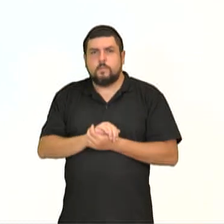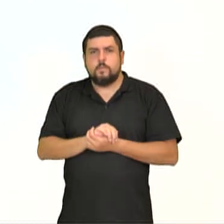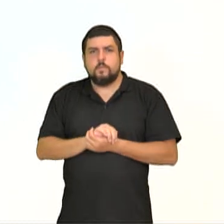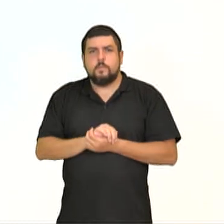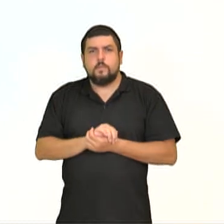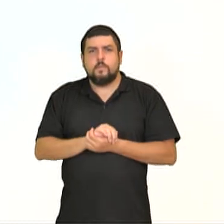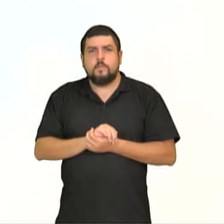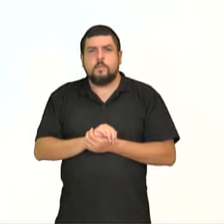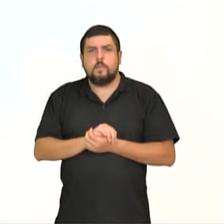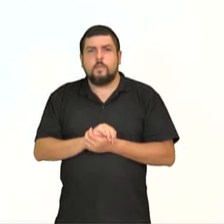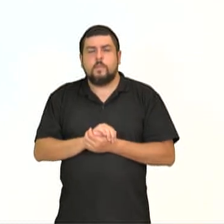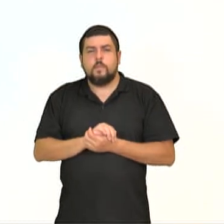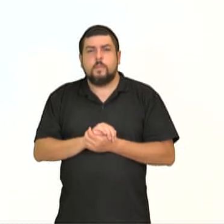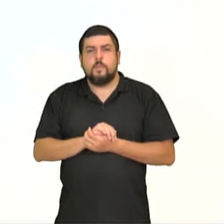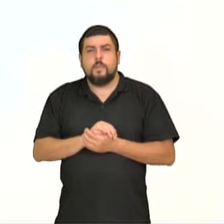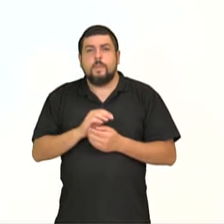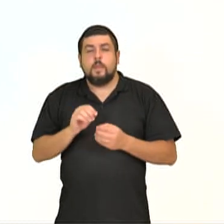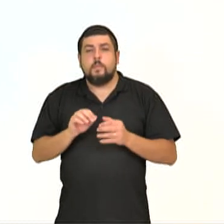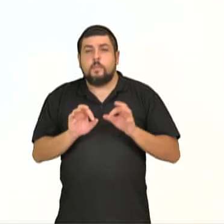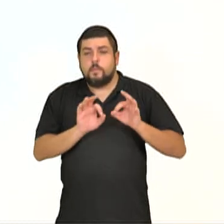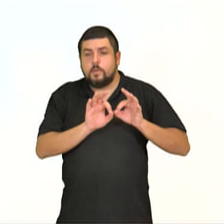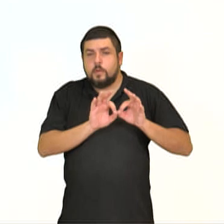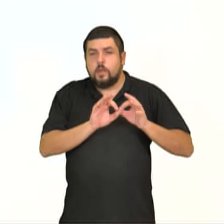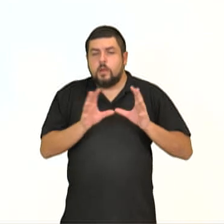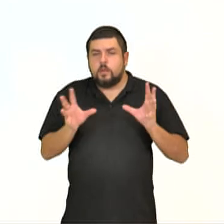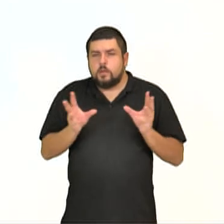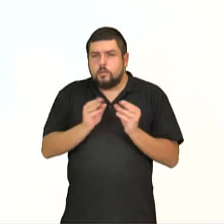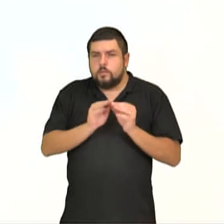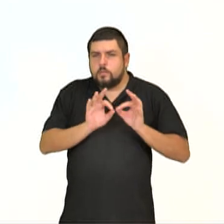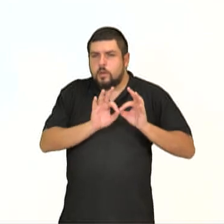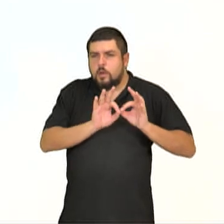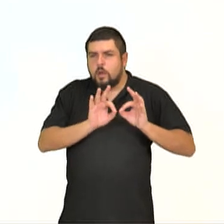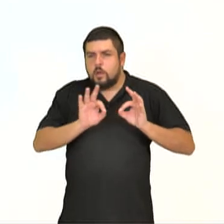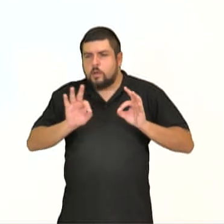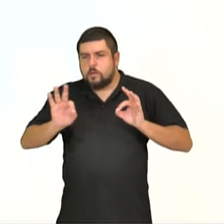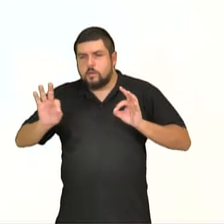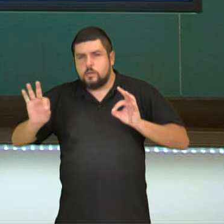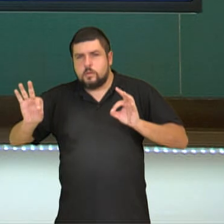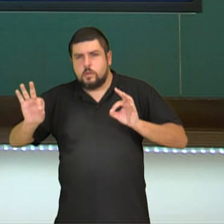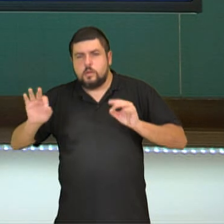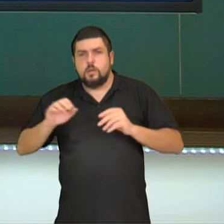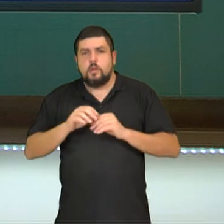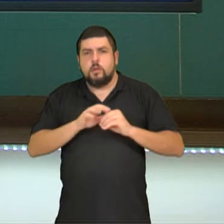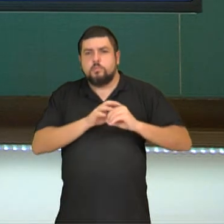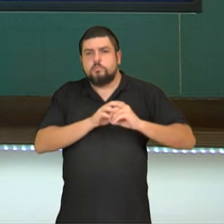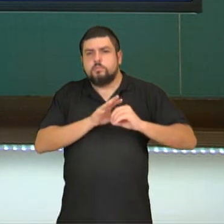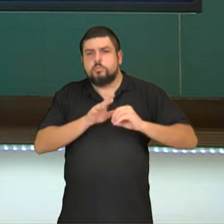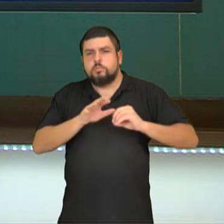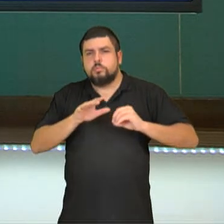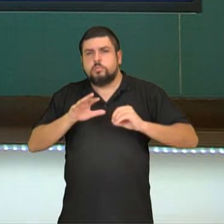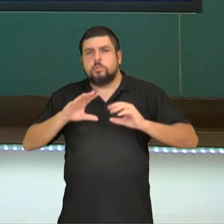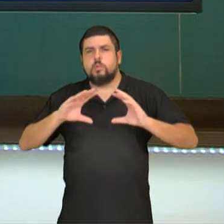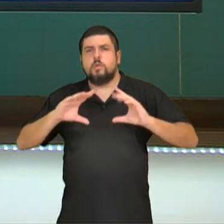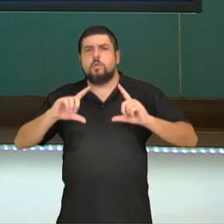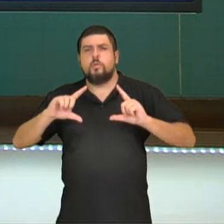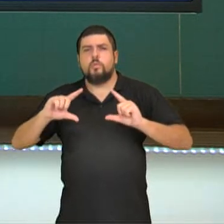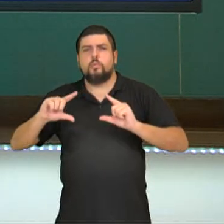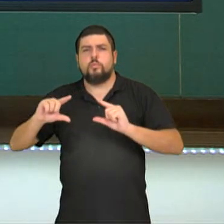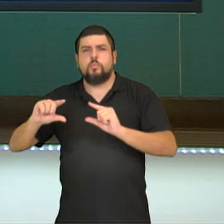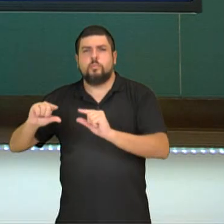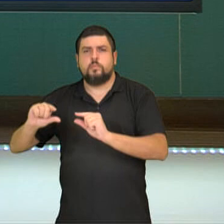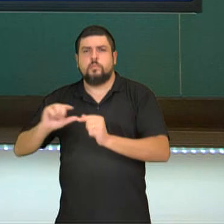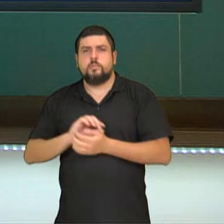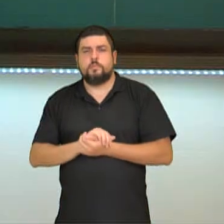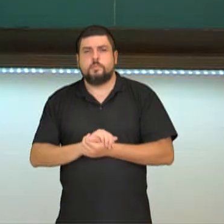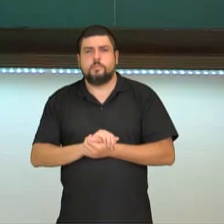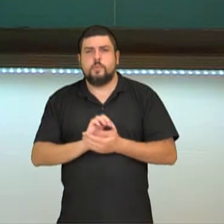Quando, conforme eu aumento a distância, o campo reduz com o quadrado do aumento da distância. Ok?